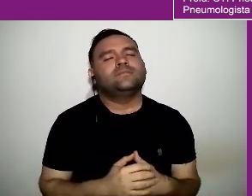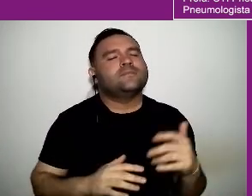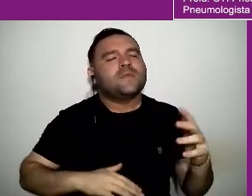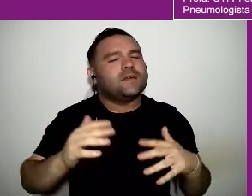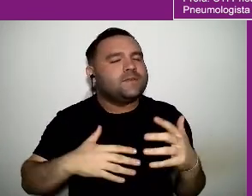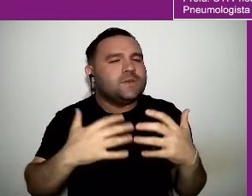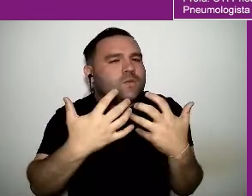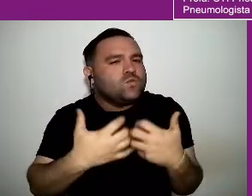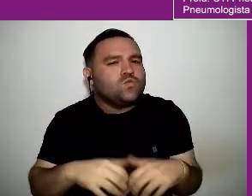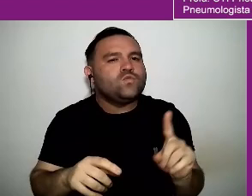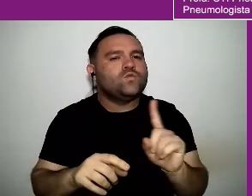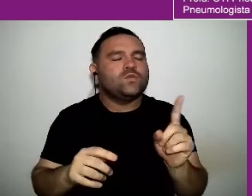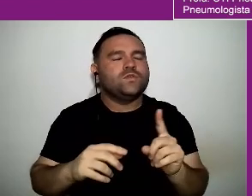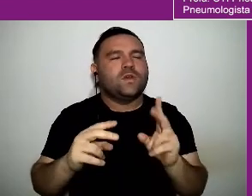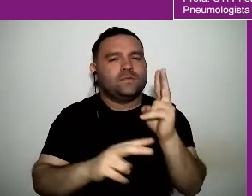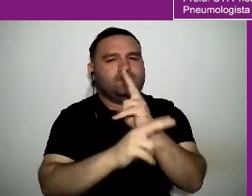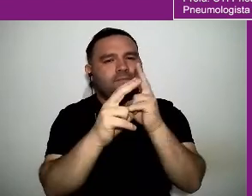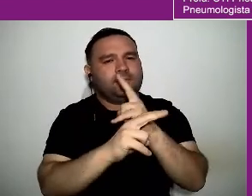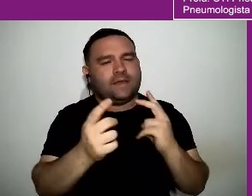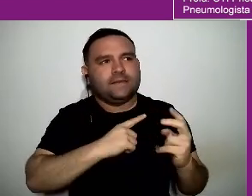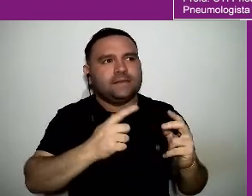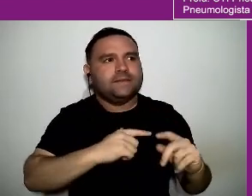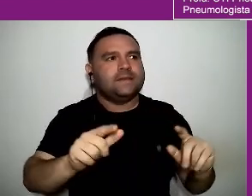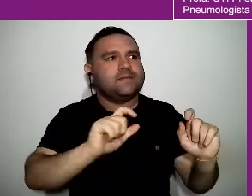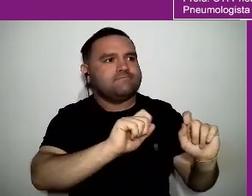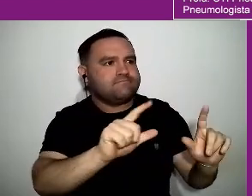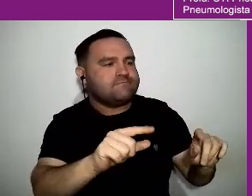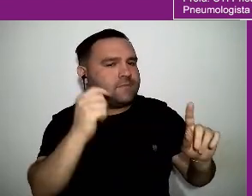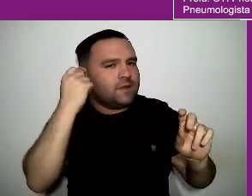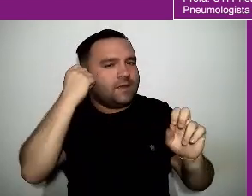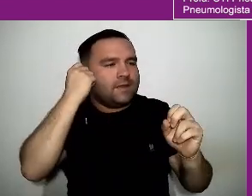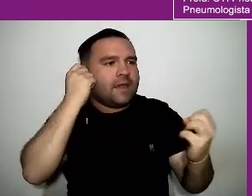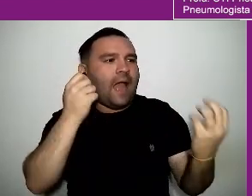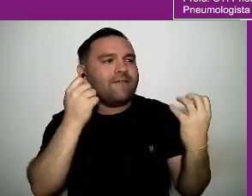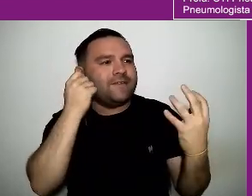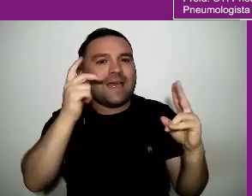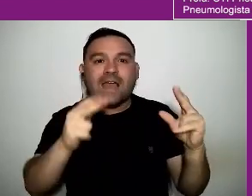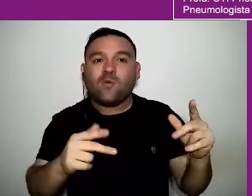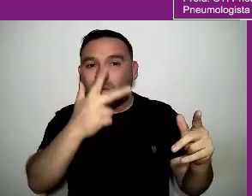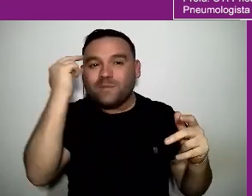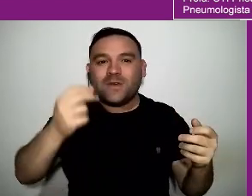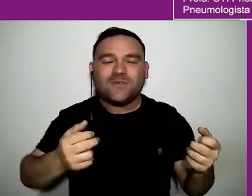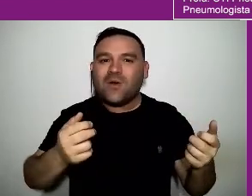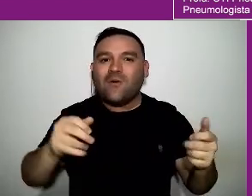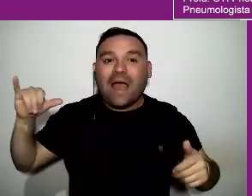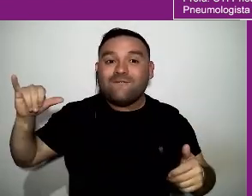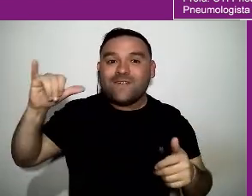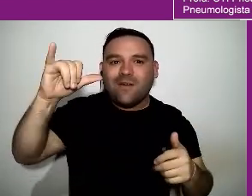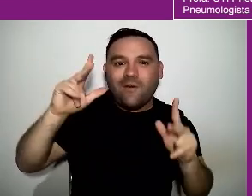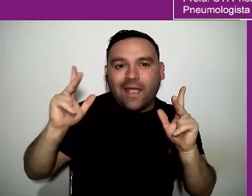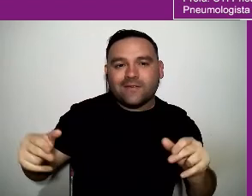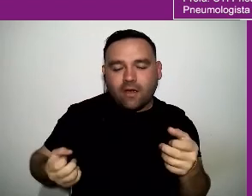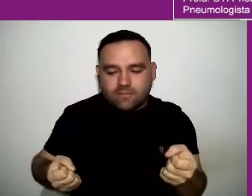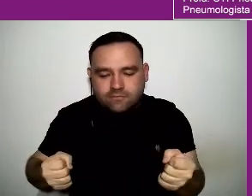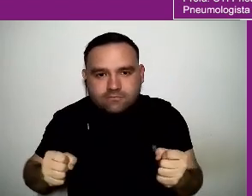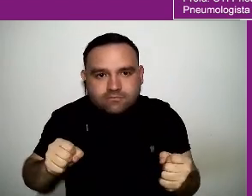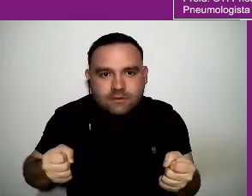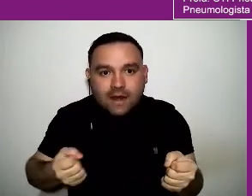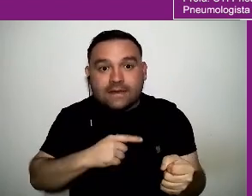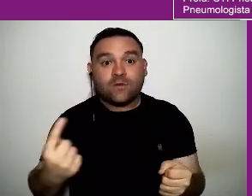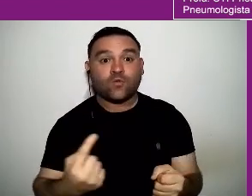não funciona a ventilação. Os alarmes, muito bem, é quase como o piloto no avião, não é? Às vezes o